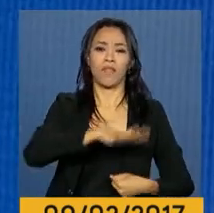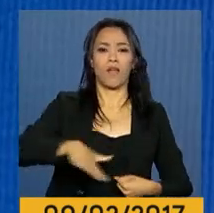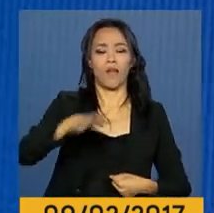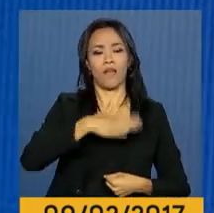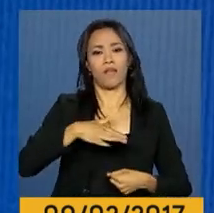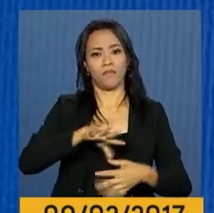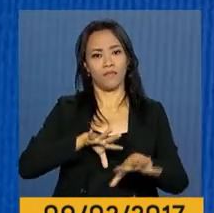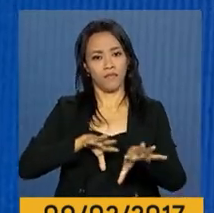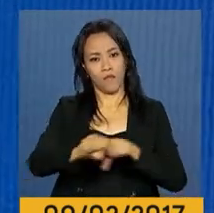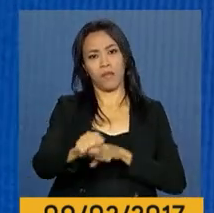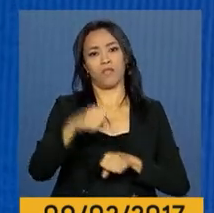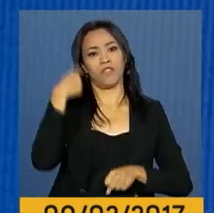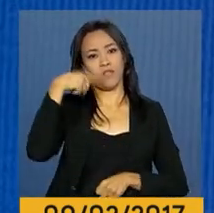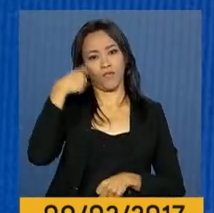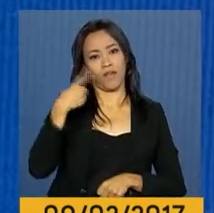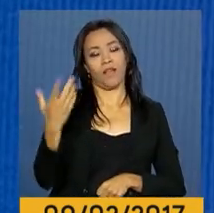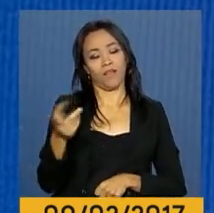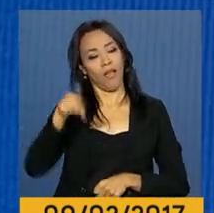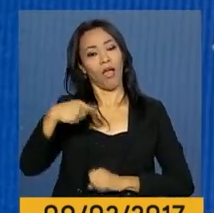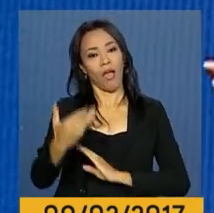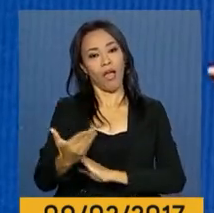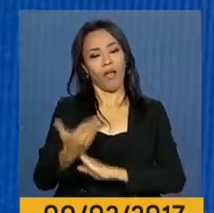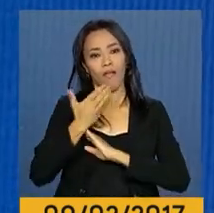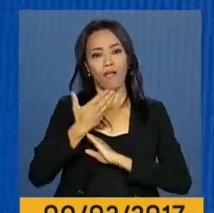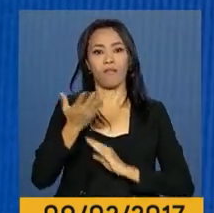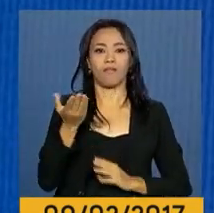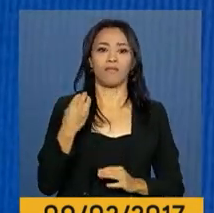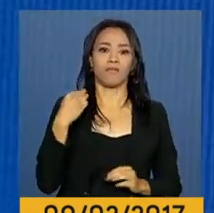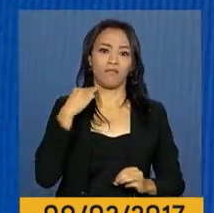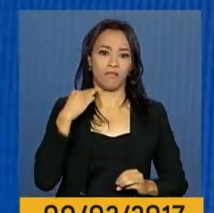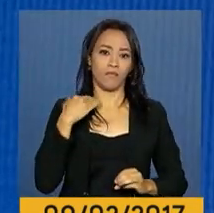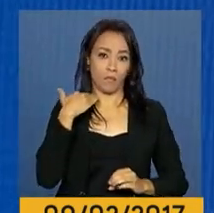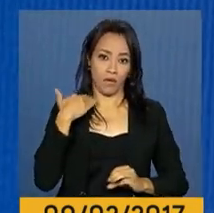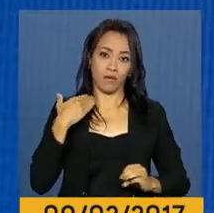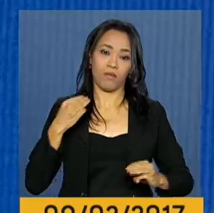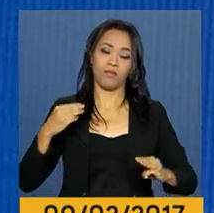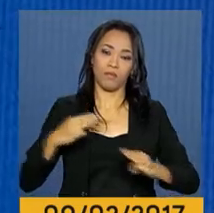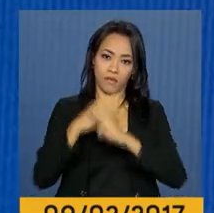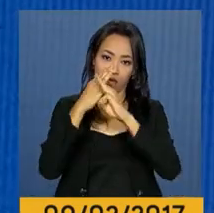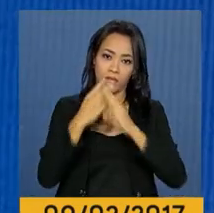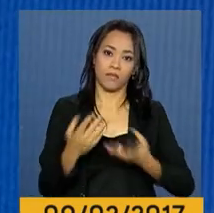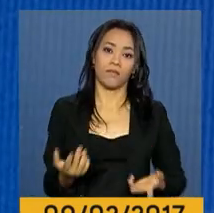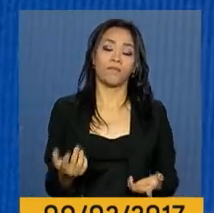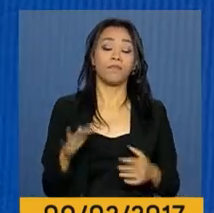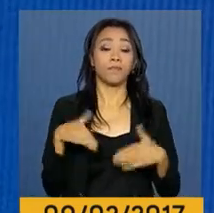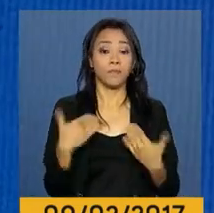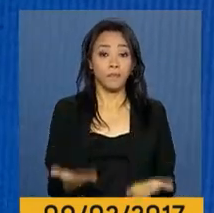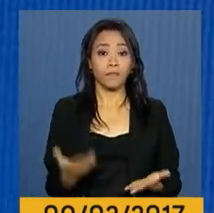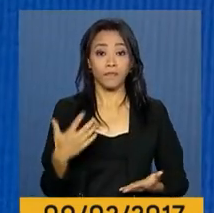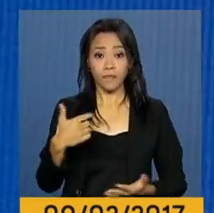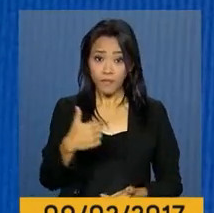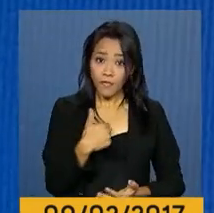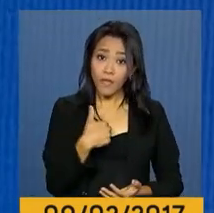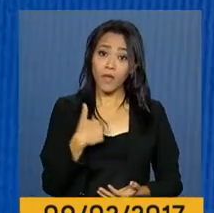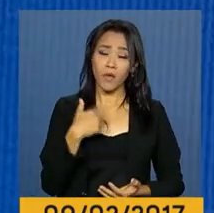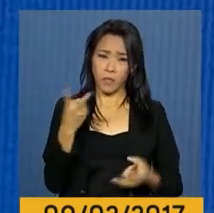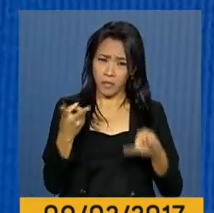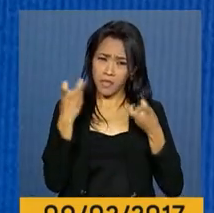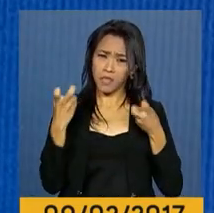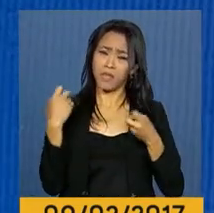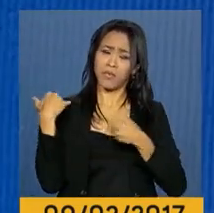digo quando você me convidou eu tive estas duas eh exatas Sensações eu verifico ao longo do